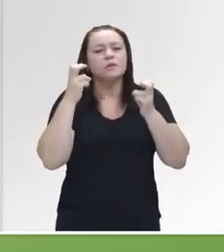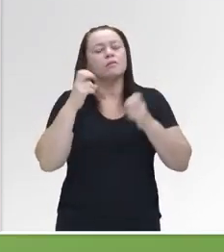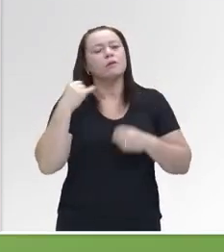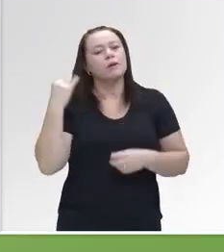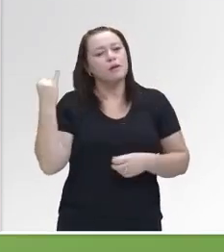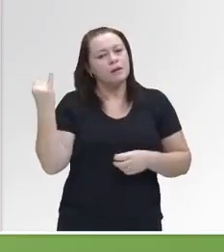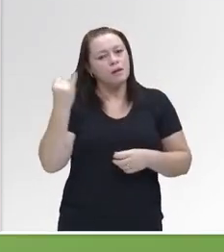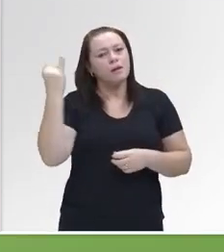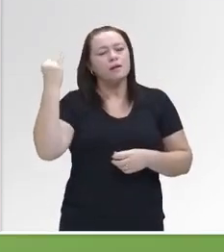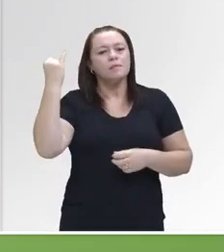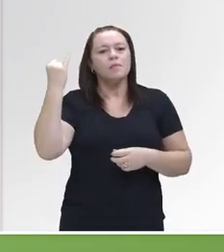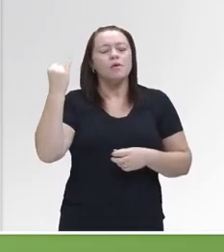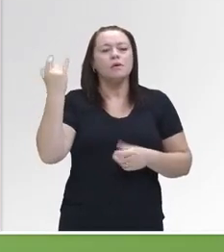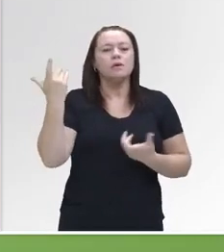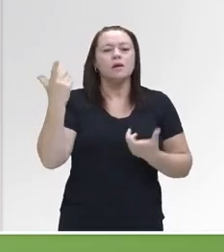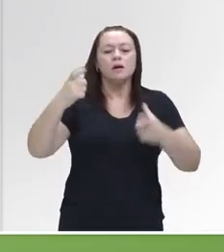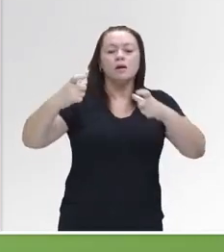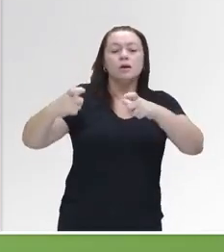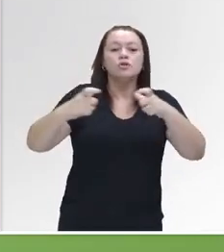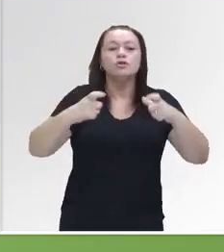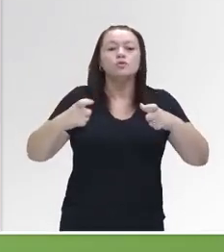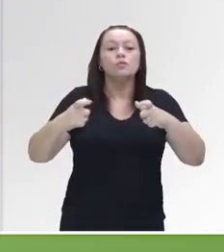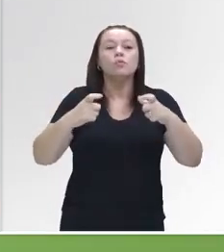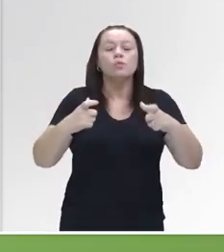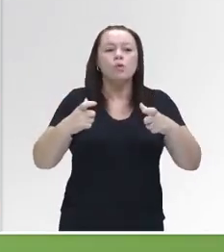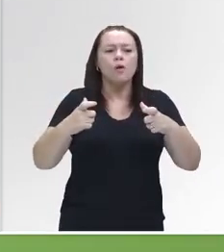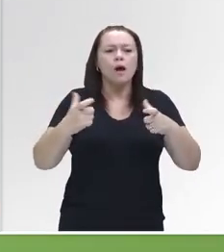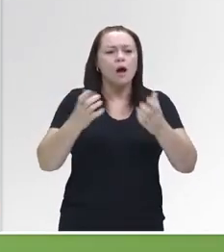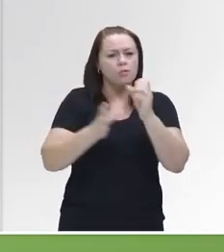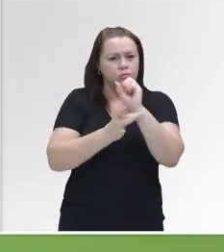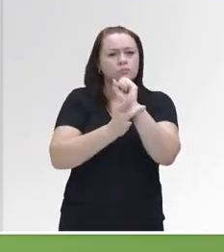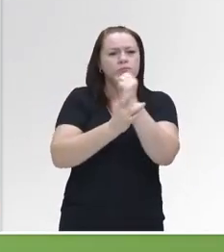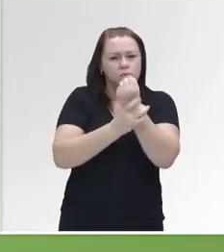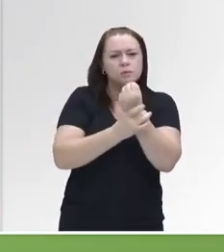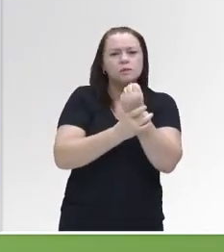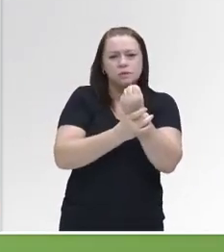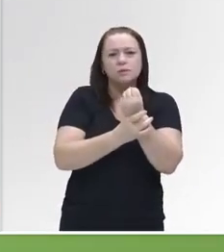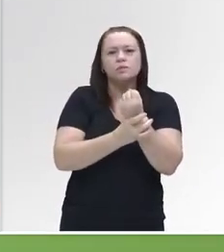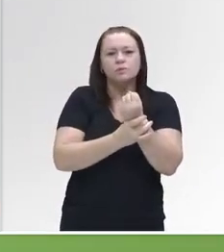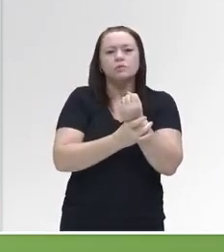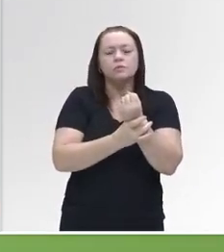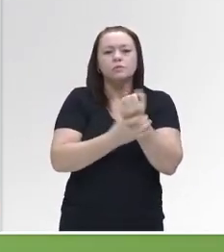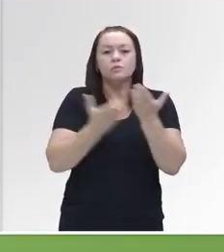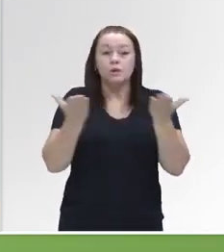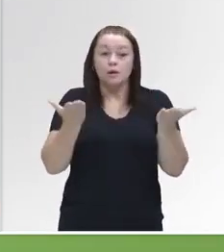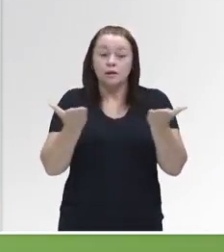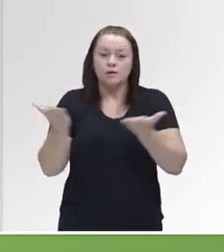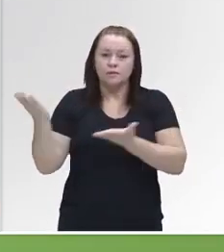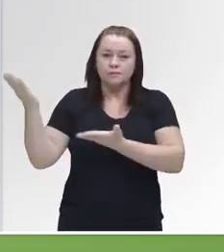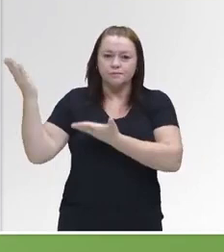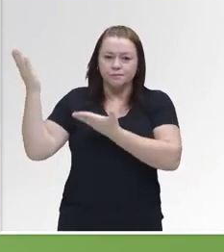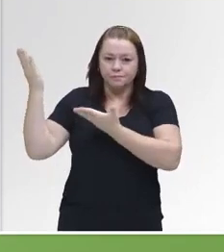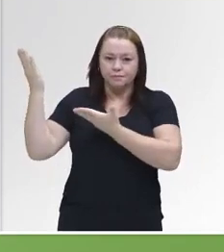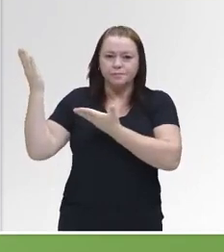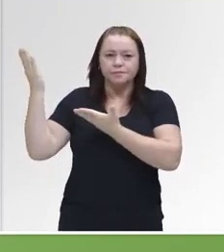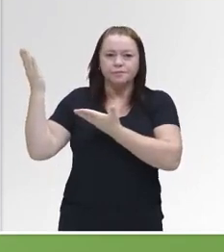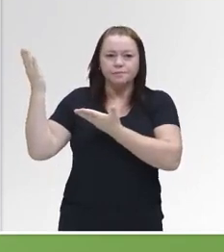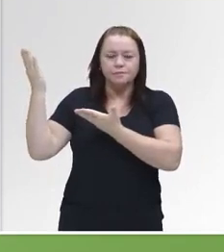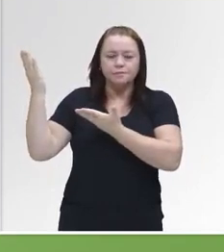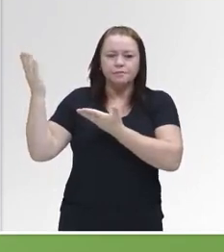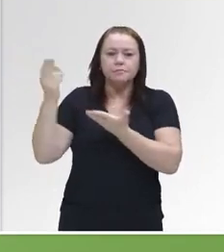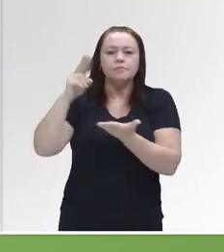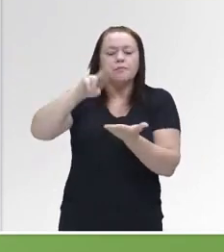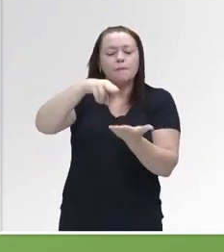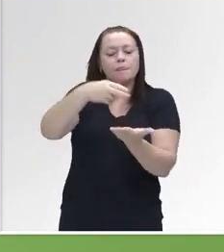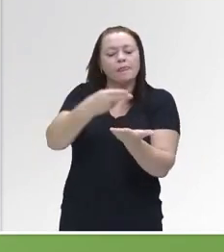importante colocá-la em um local em que não haverá risco, né? De preferência, como mostra a figura que eu trouxe para vocês. Deitar a